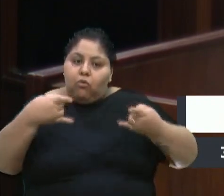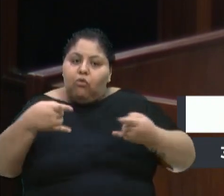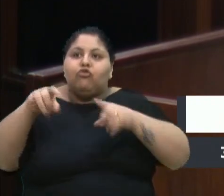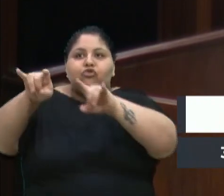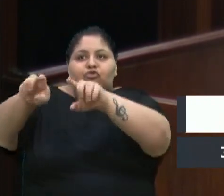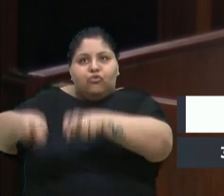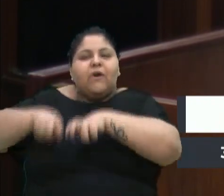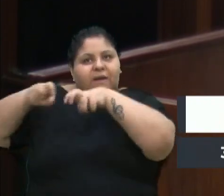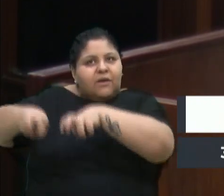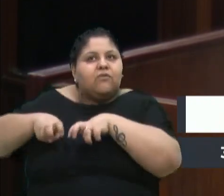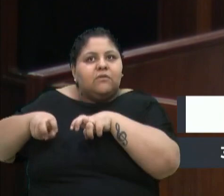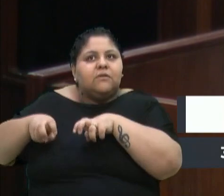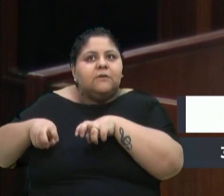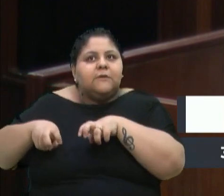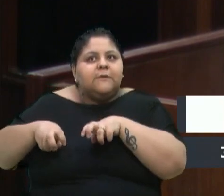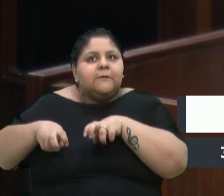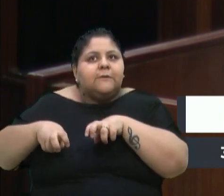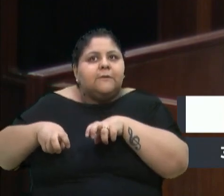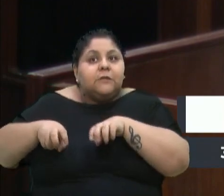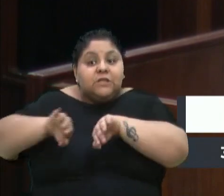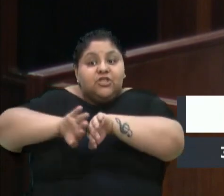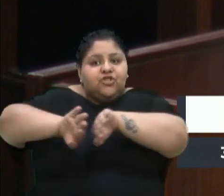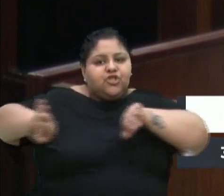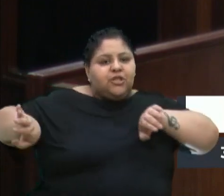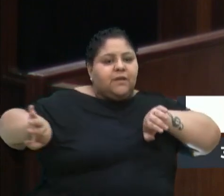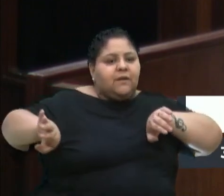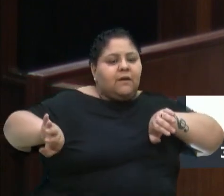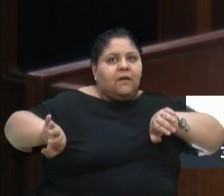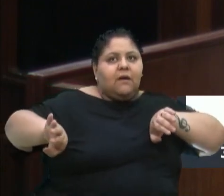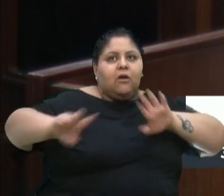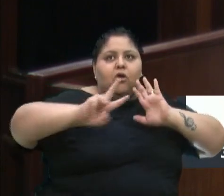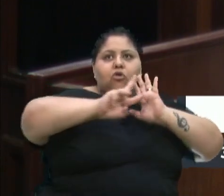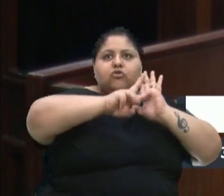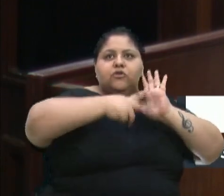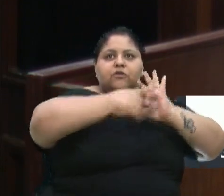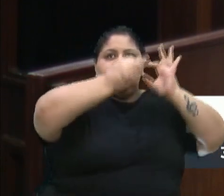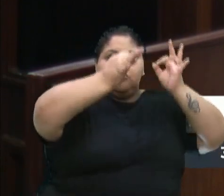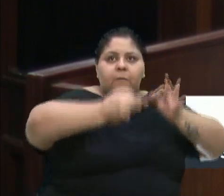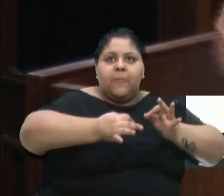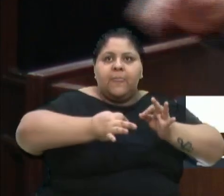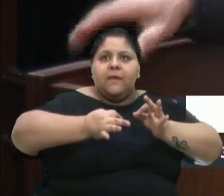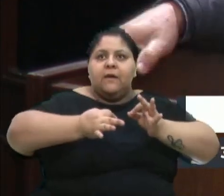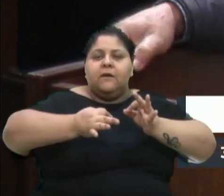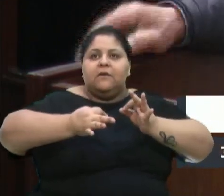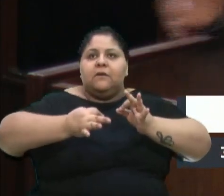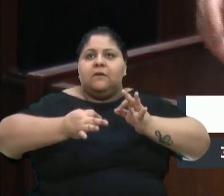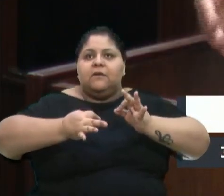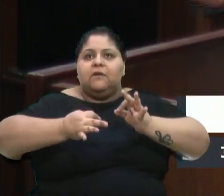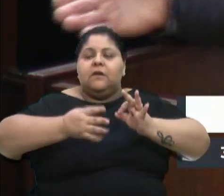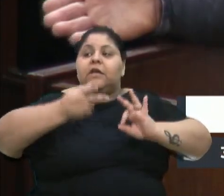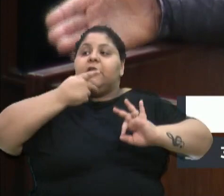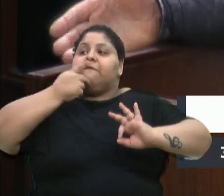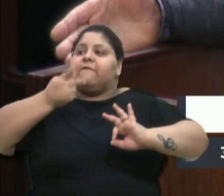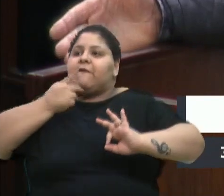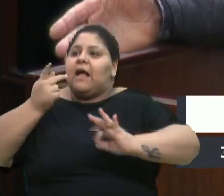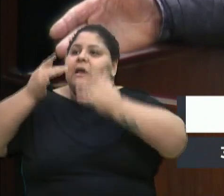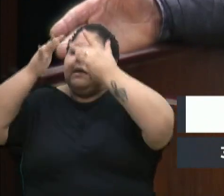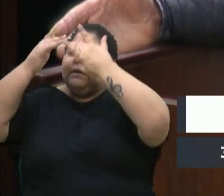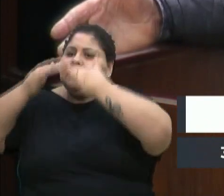Desvincula aquele critério justo, que o fundo é de quem produziu, incentivar a produzir mais